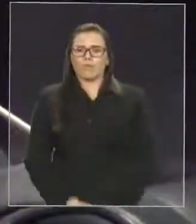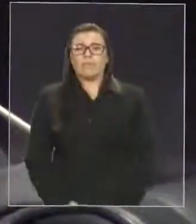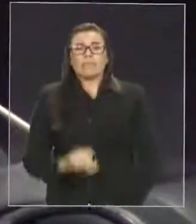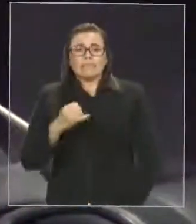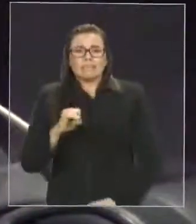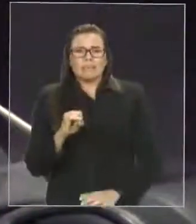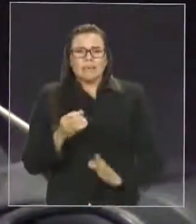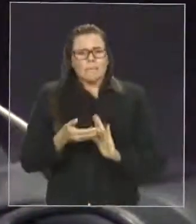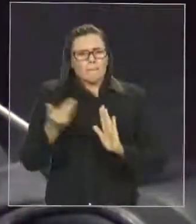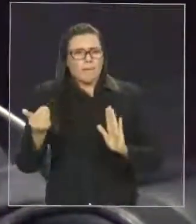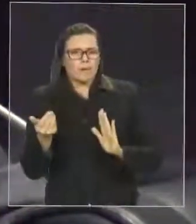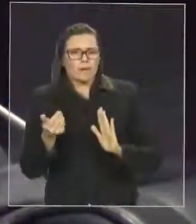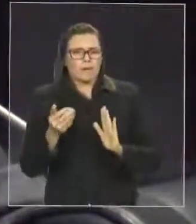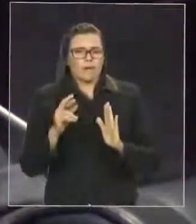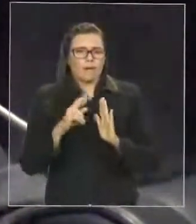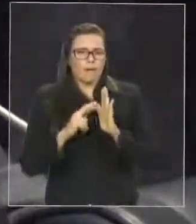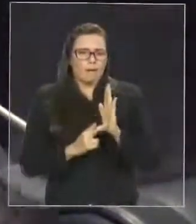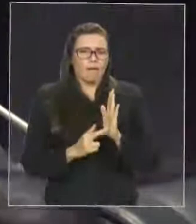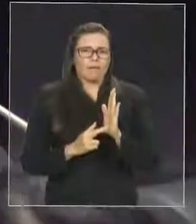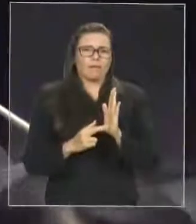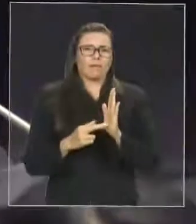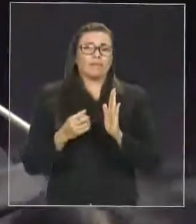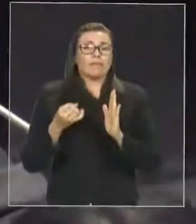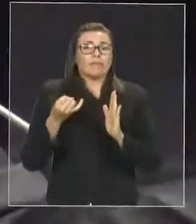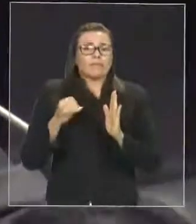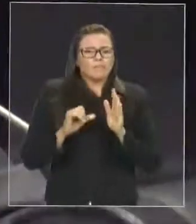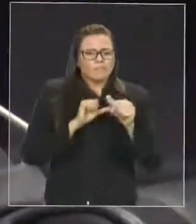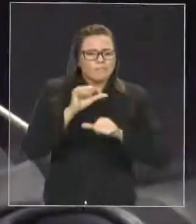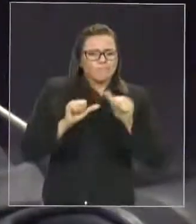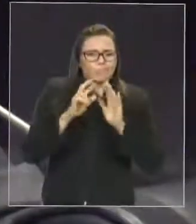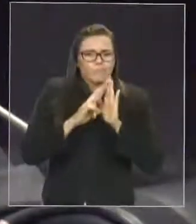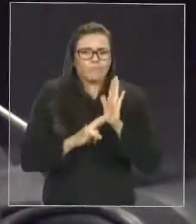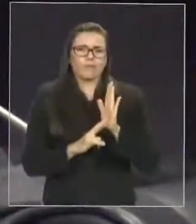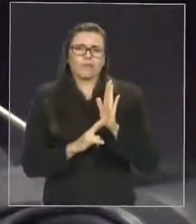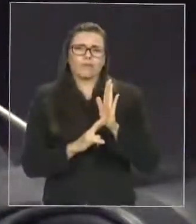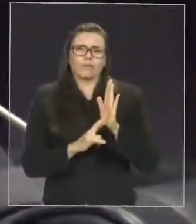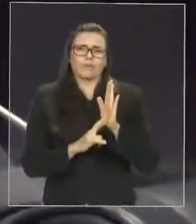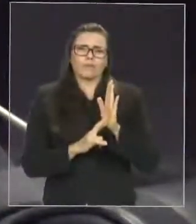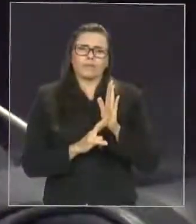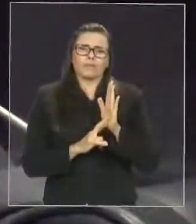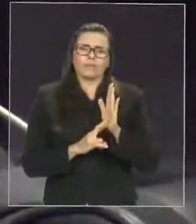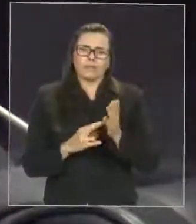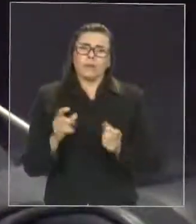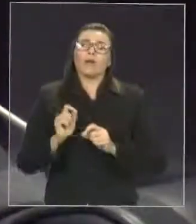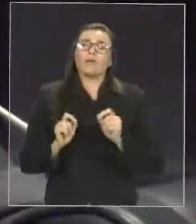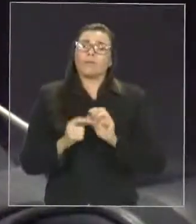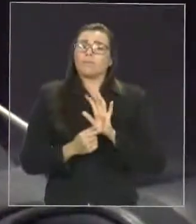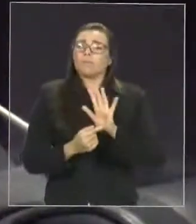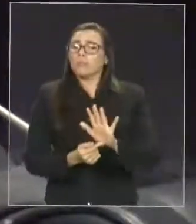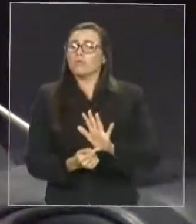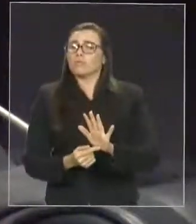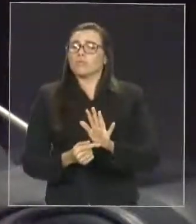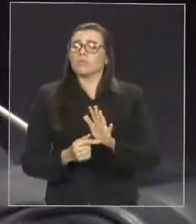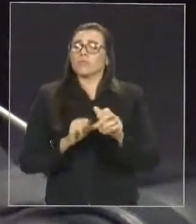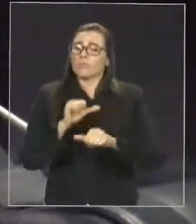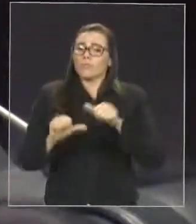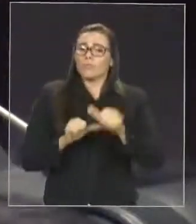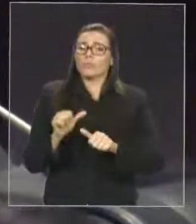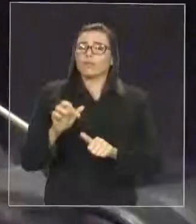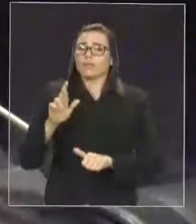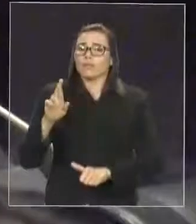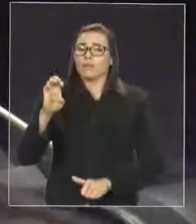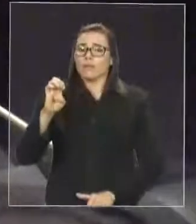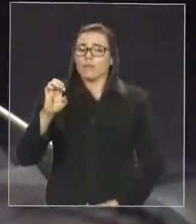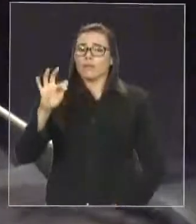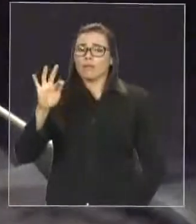uma reforma. Mas o ponto mais importante foi que demos a oportunidade de ouvir nossos deputados